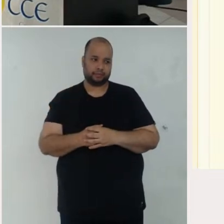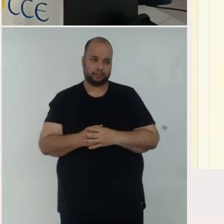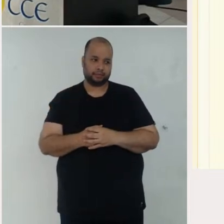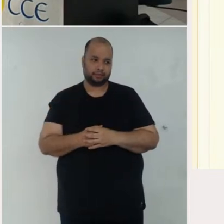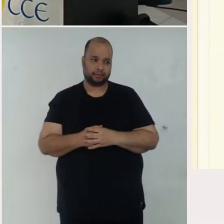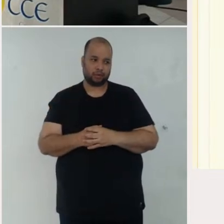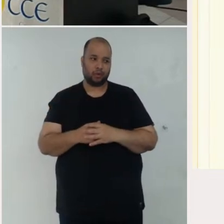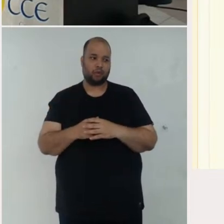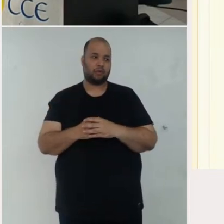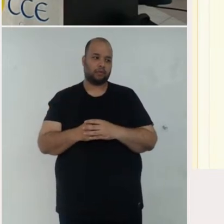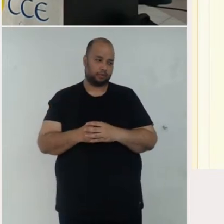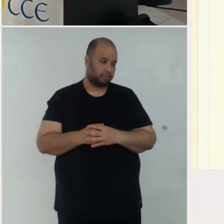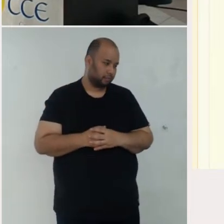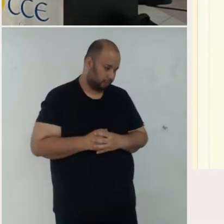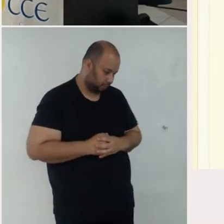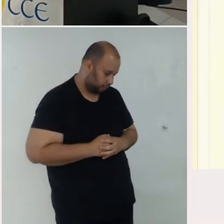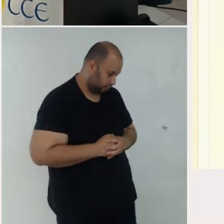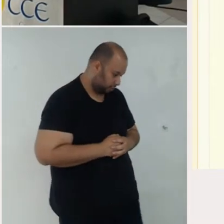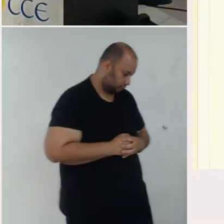Quando a gente